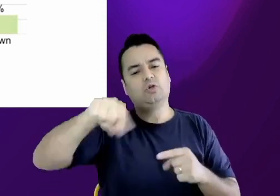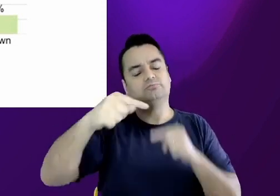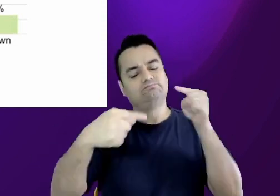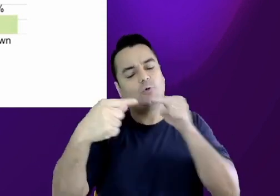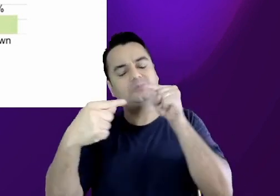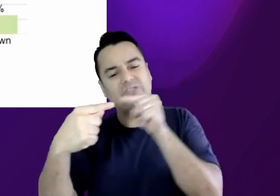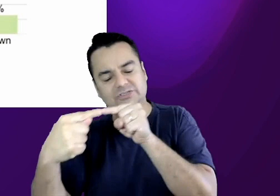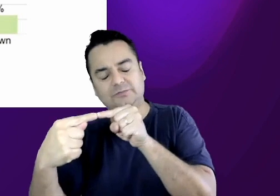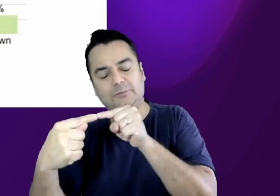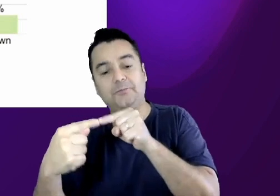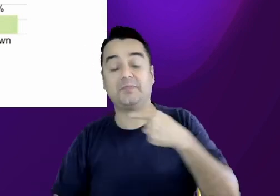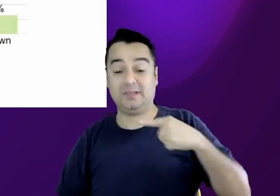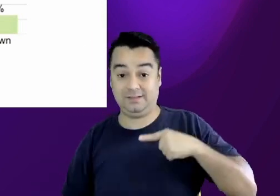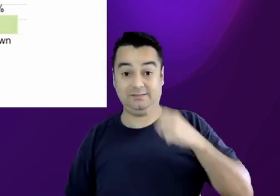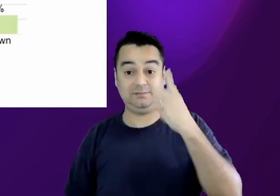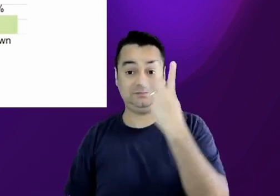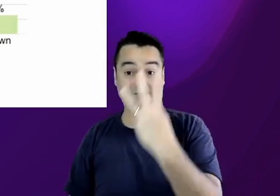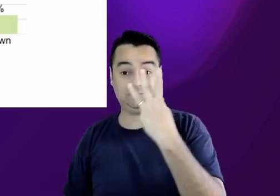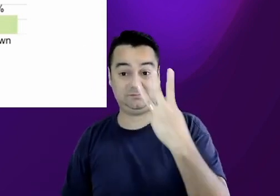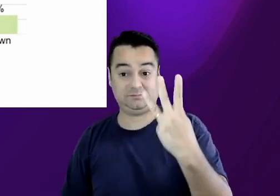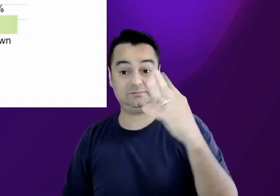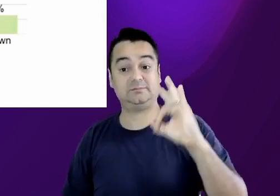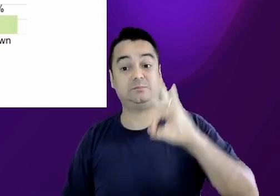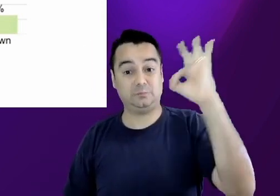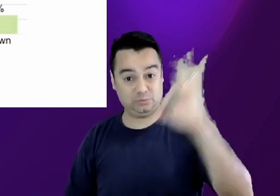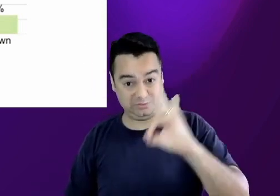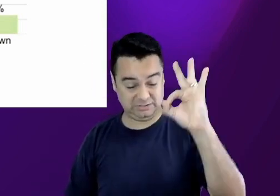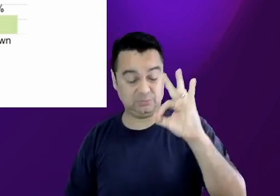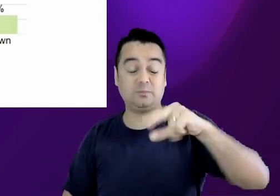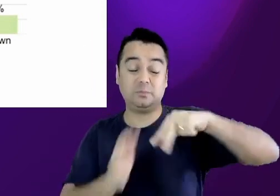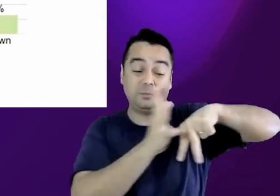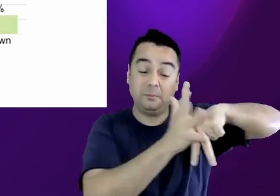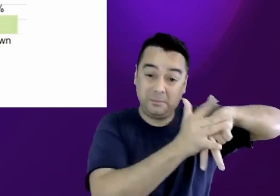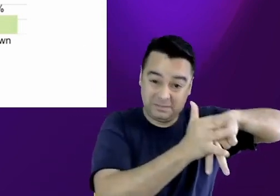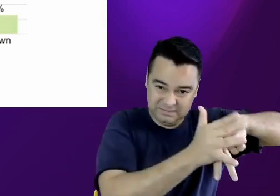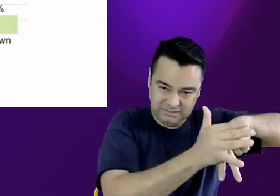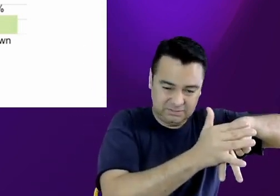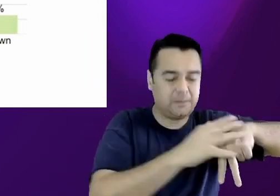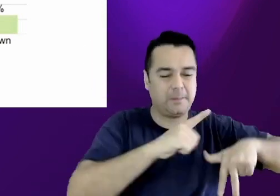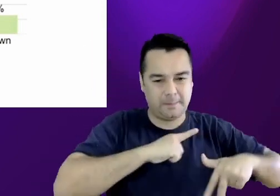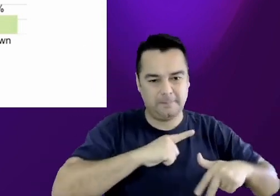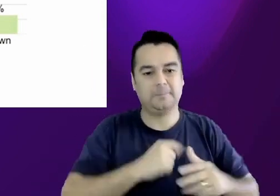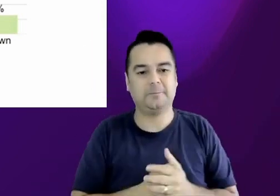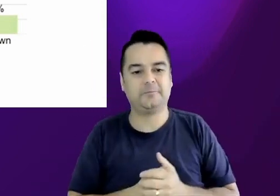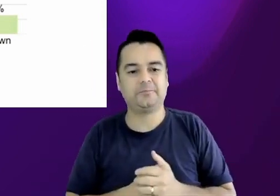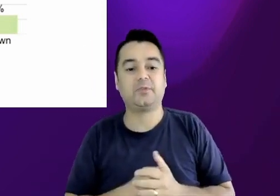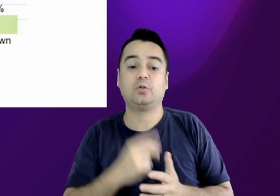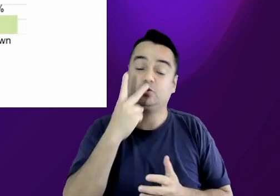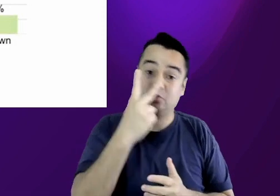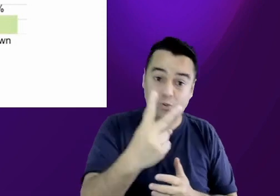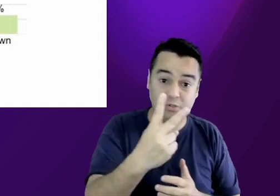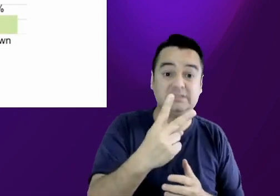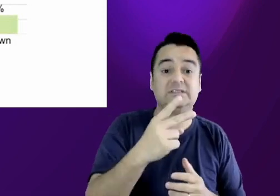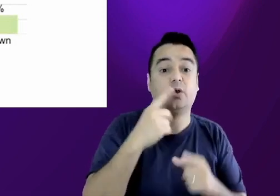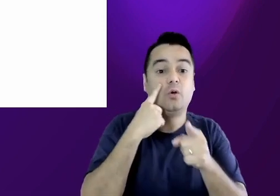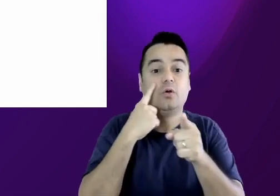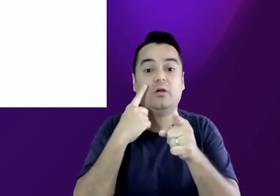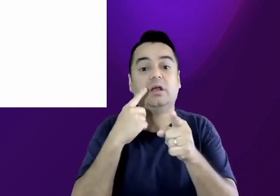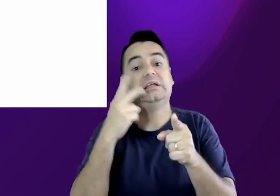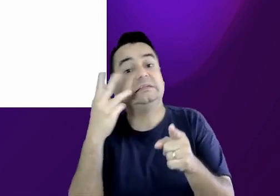Com 33% dos pacientes sendo pacientes com CIVET 2 e 3, né?